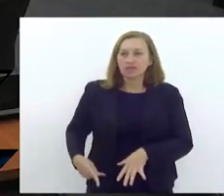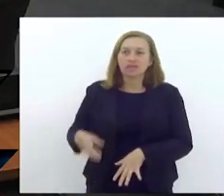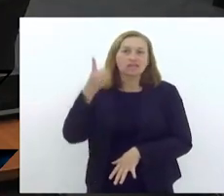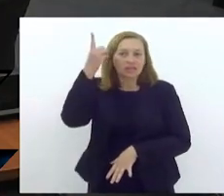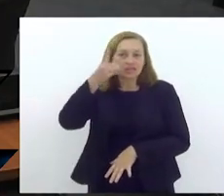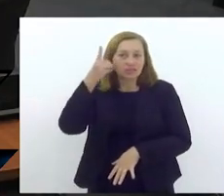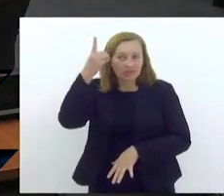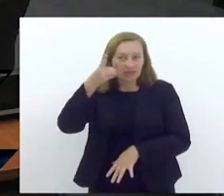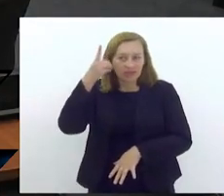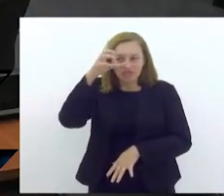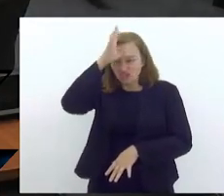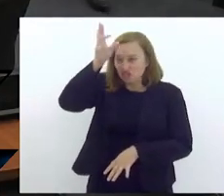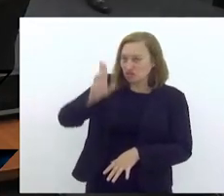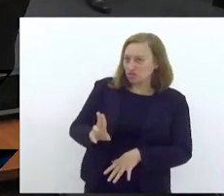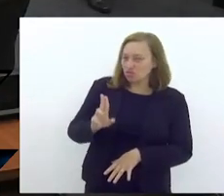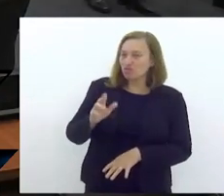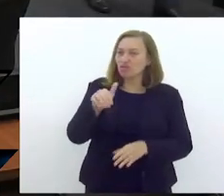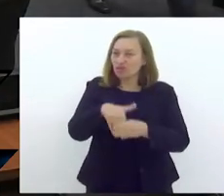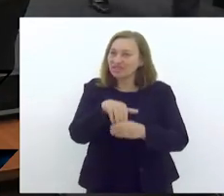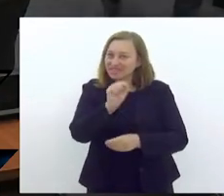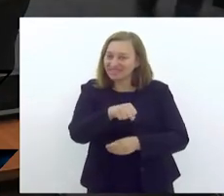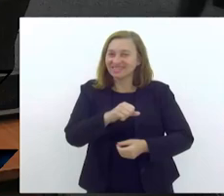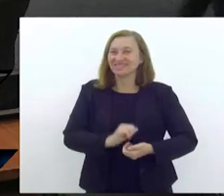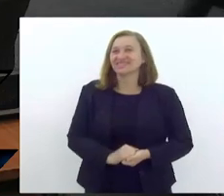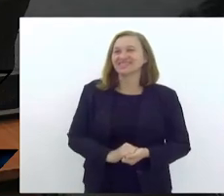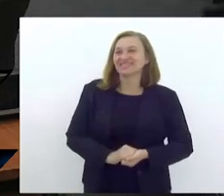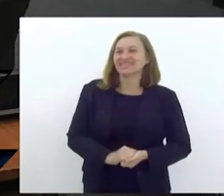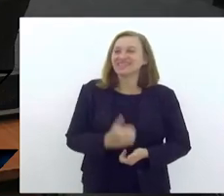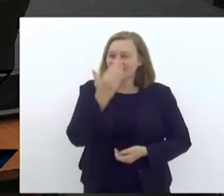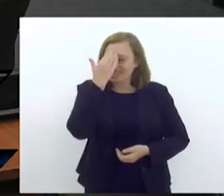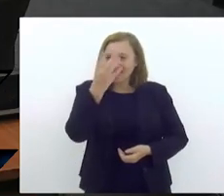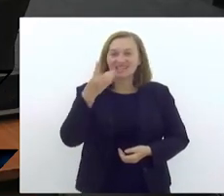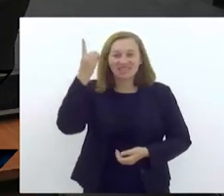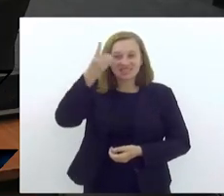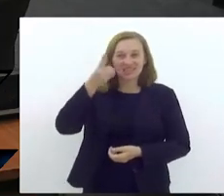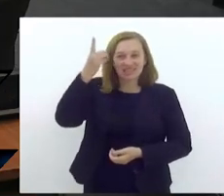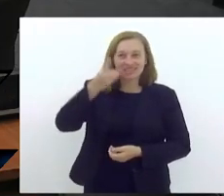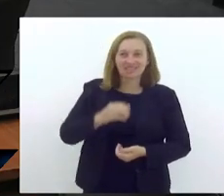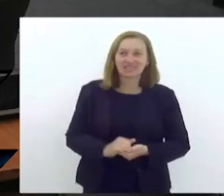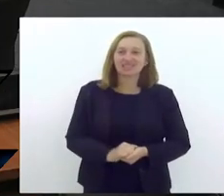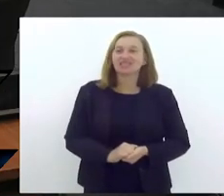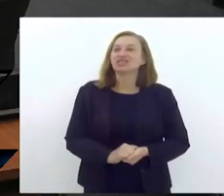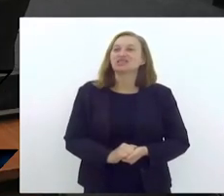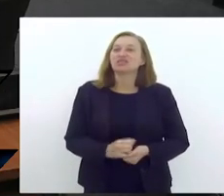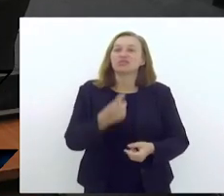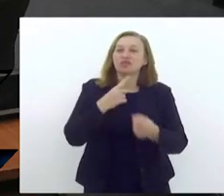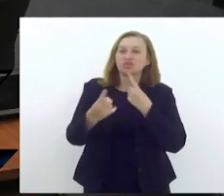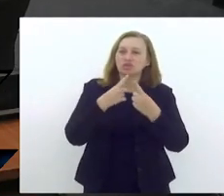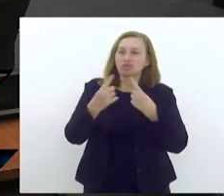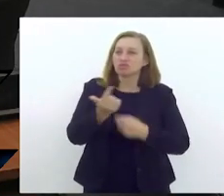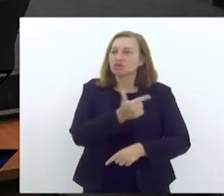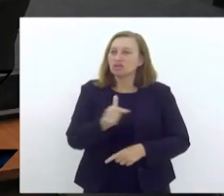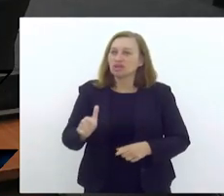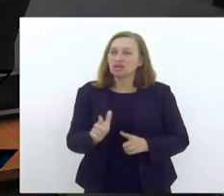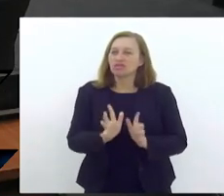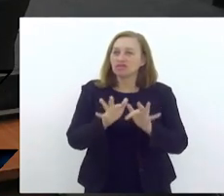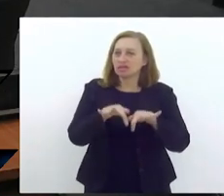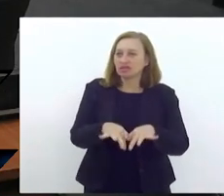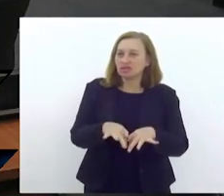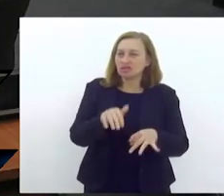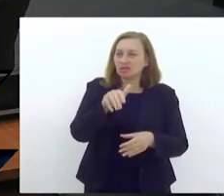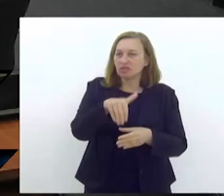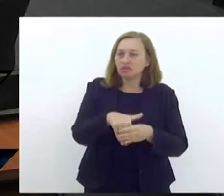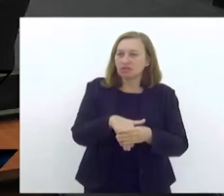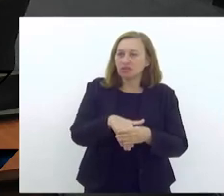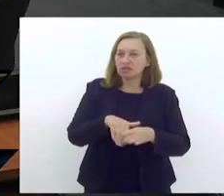tia Ju pelo amor de Deus voto favorável Obrigada deputada comparecer emitido em discussão não havendo o que Queira discutir